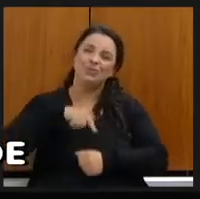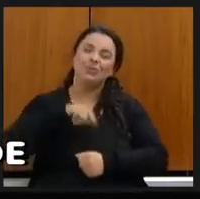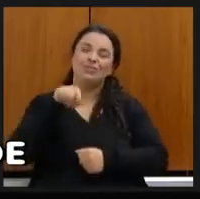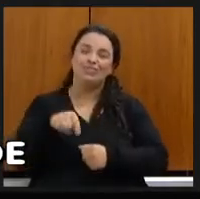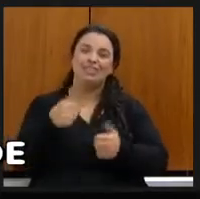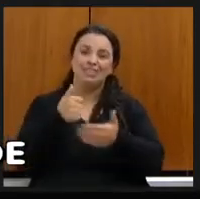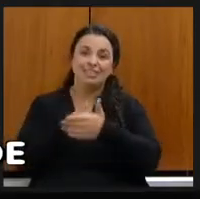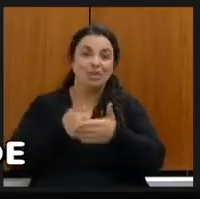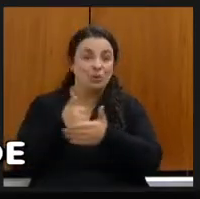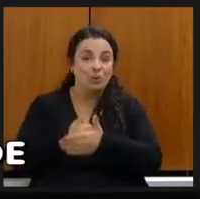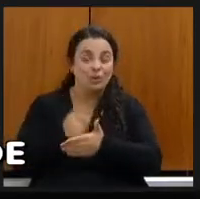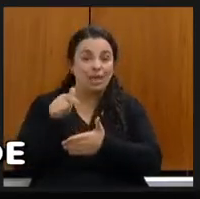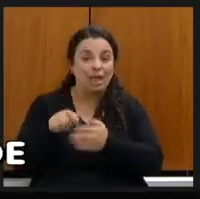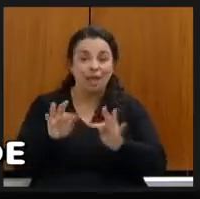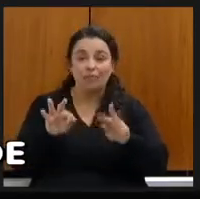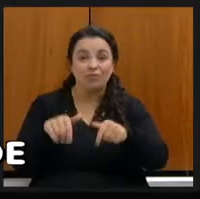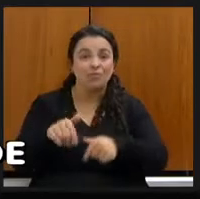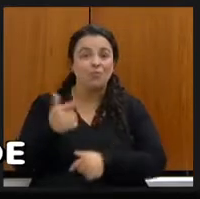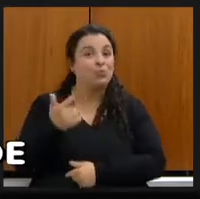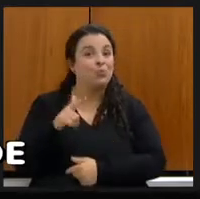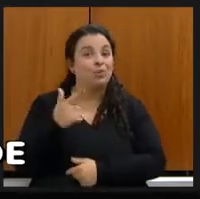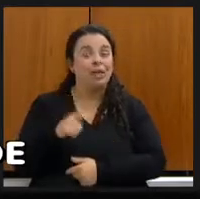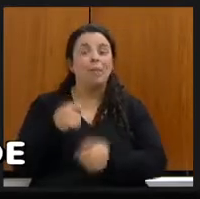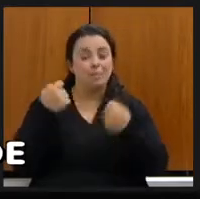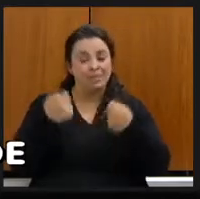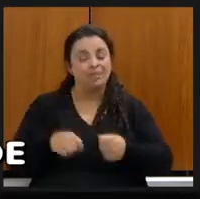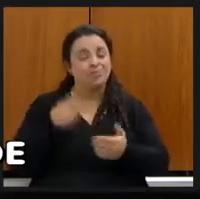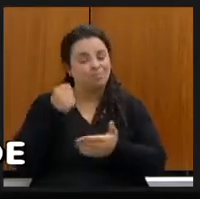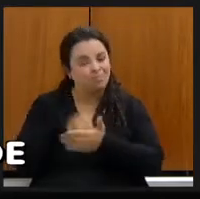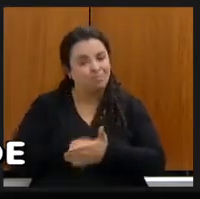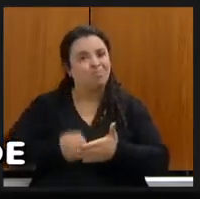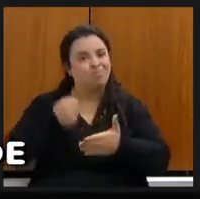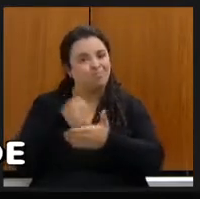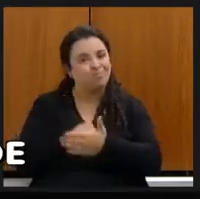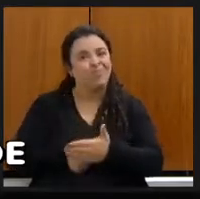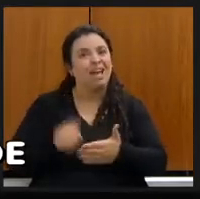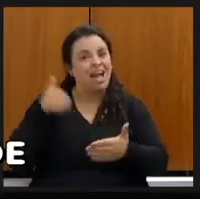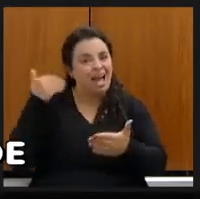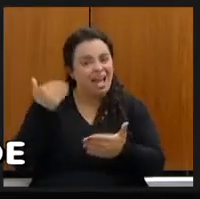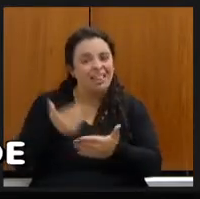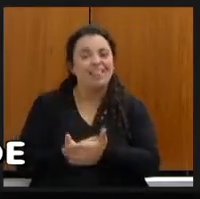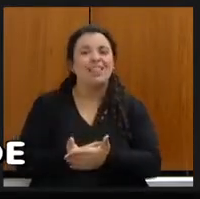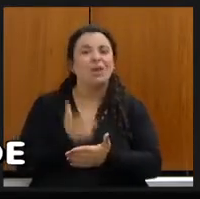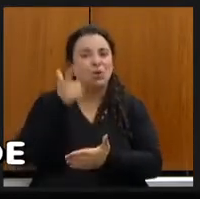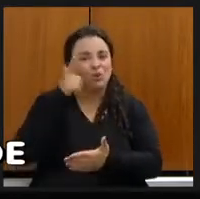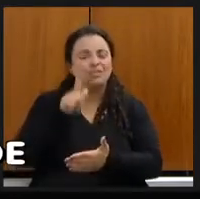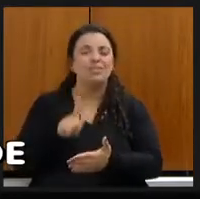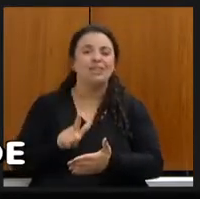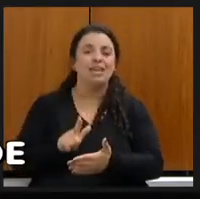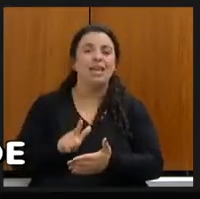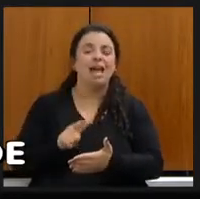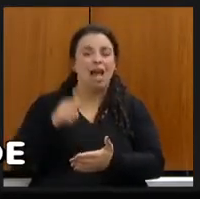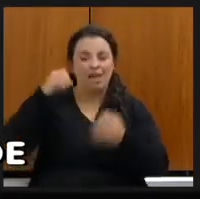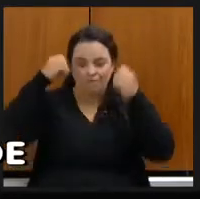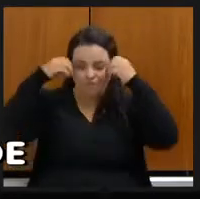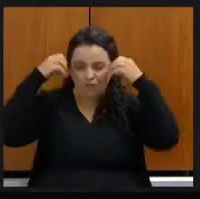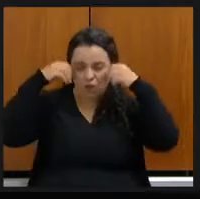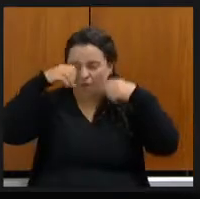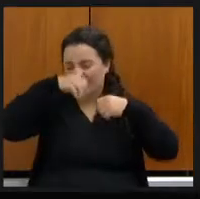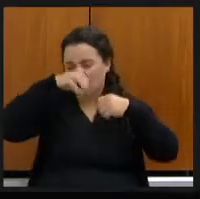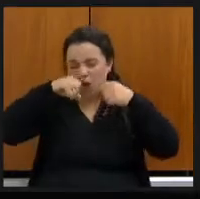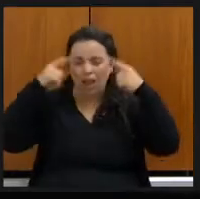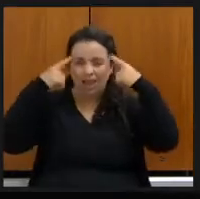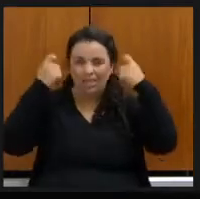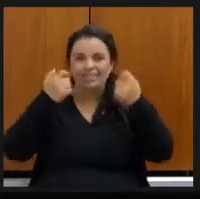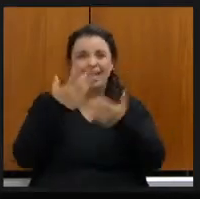que não pode terminar Enquanto houver uma só mulher em condição de violência e vulnerabilidade